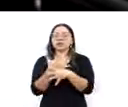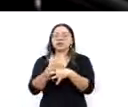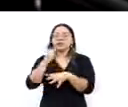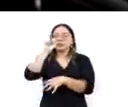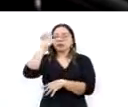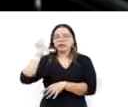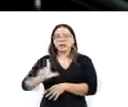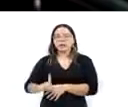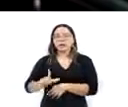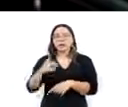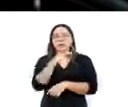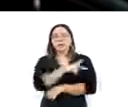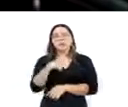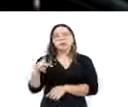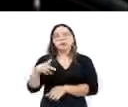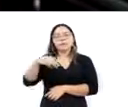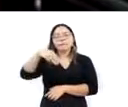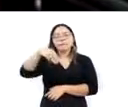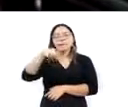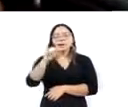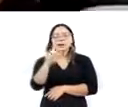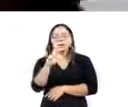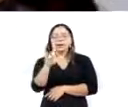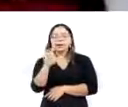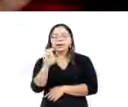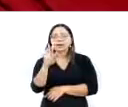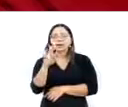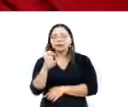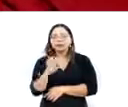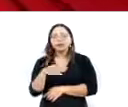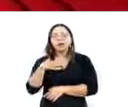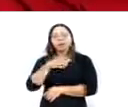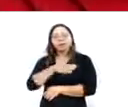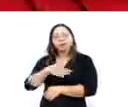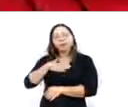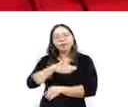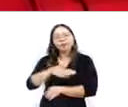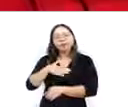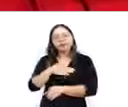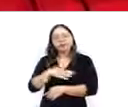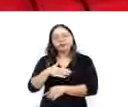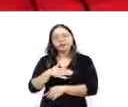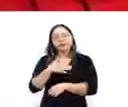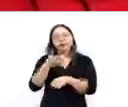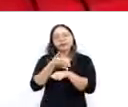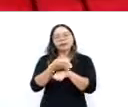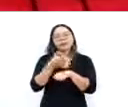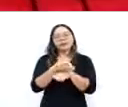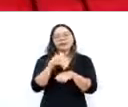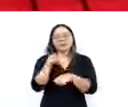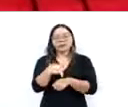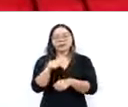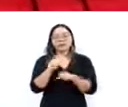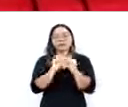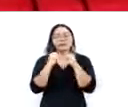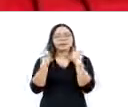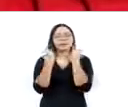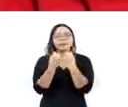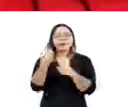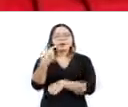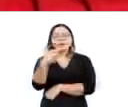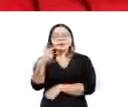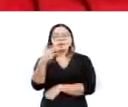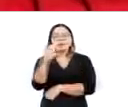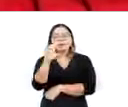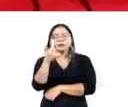Altas, professora mestra Marlete de Almeida Guiar. É um imenso prazer participar desse evento. É a